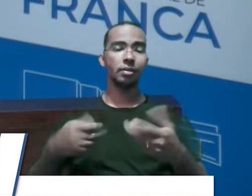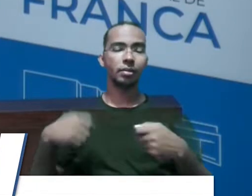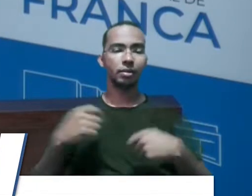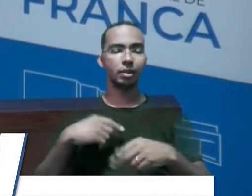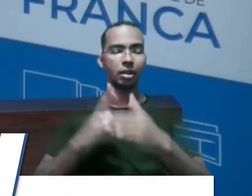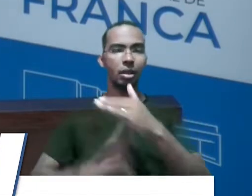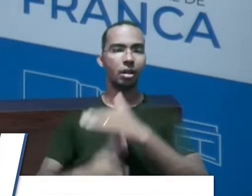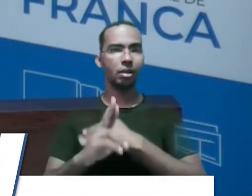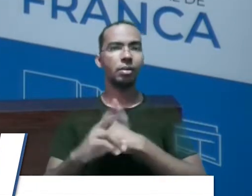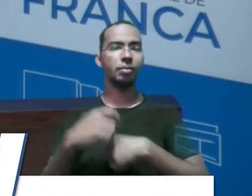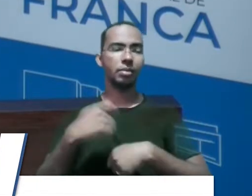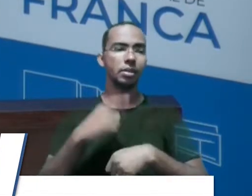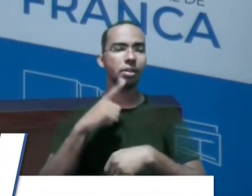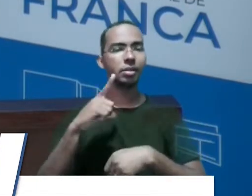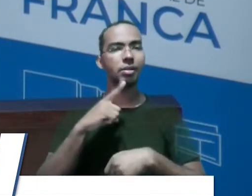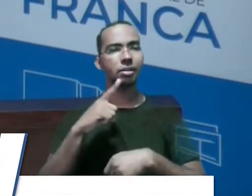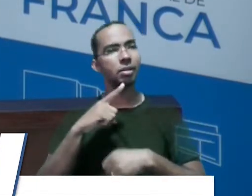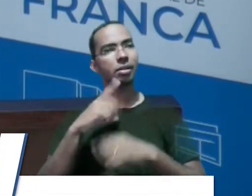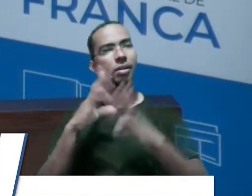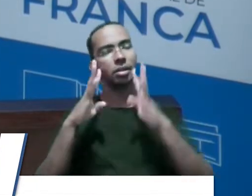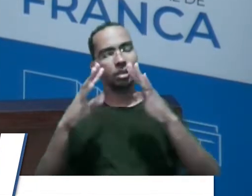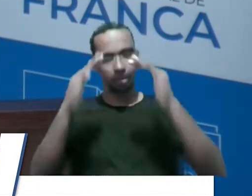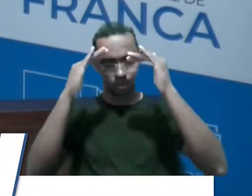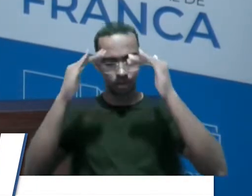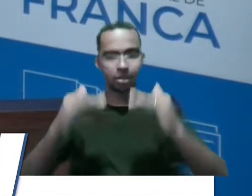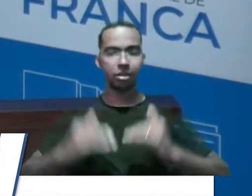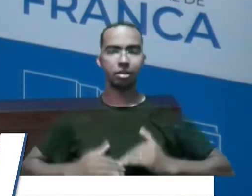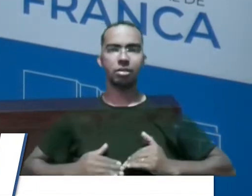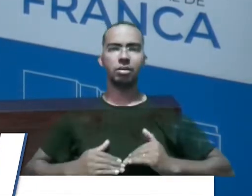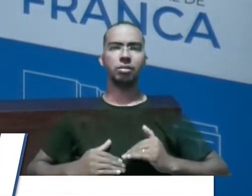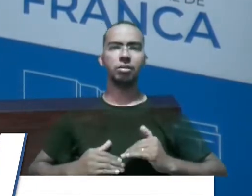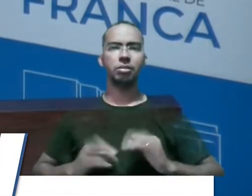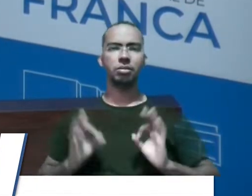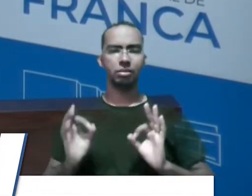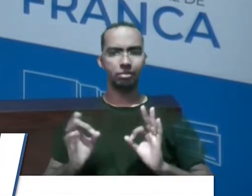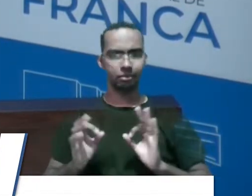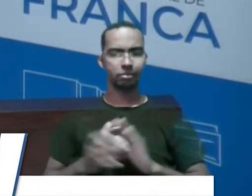tem que respeitar essa representatividade.